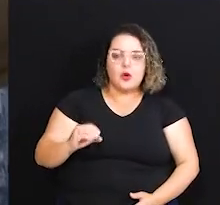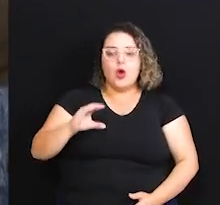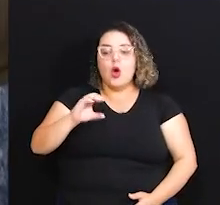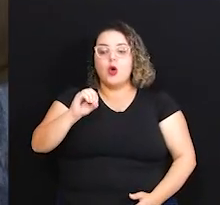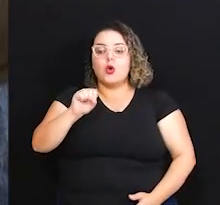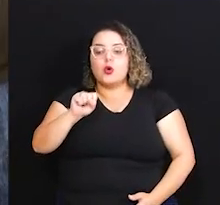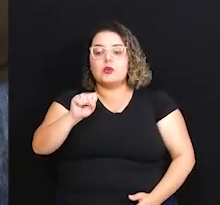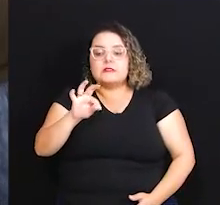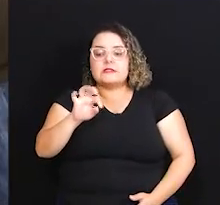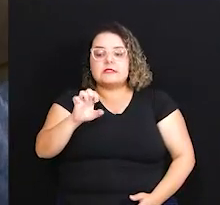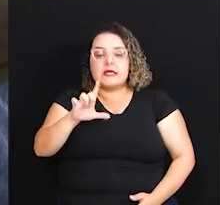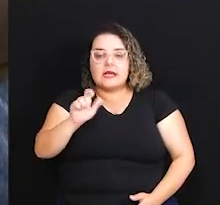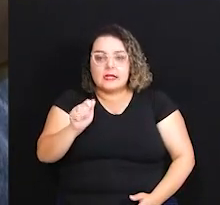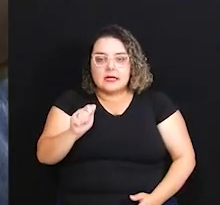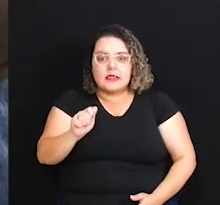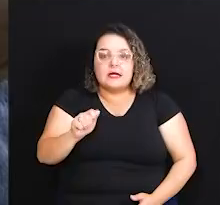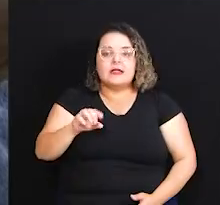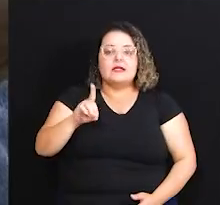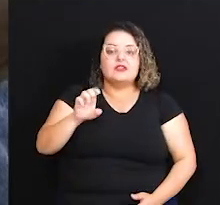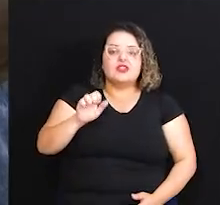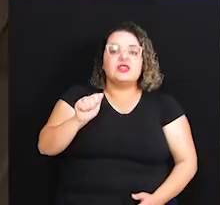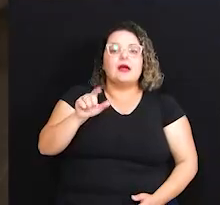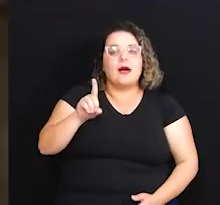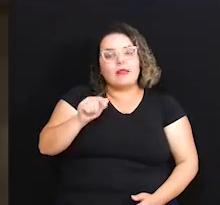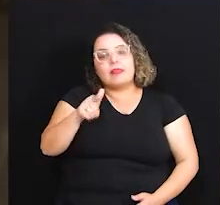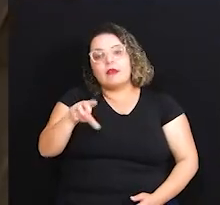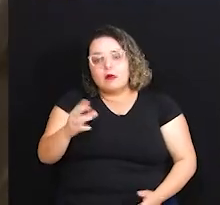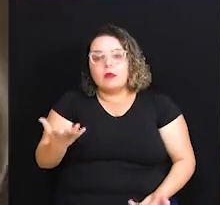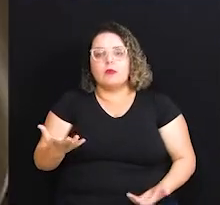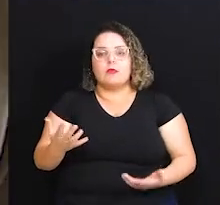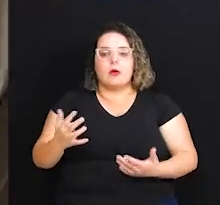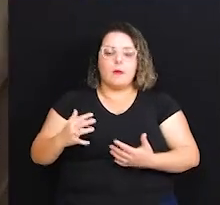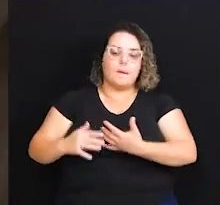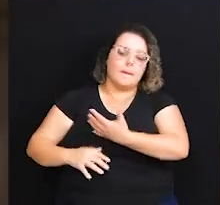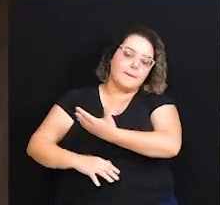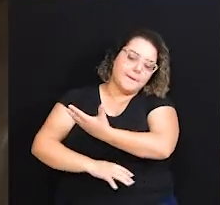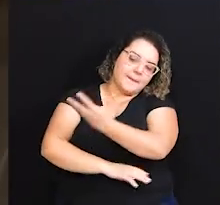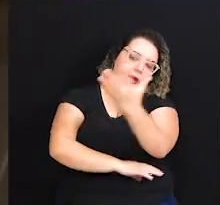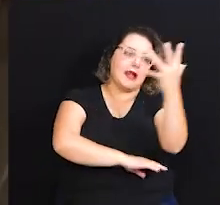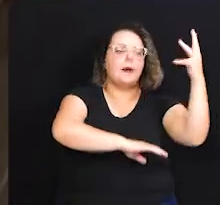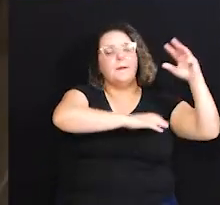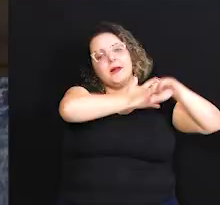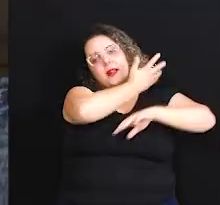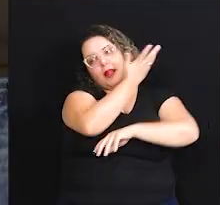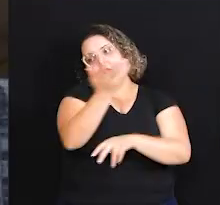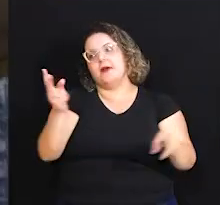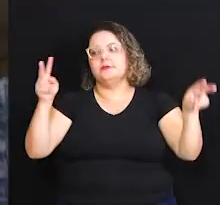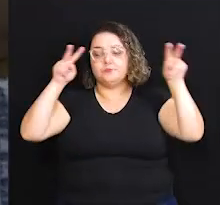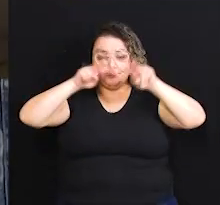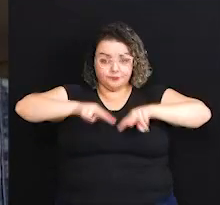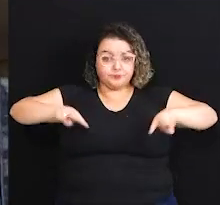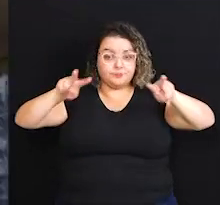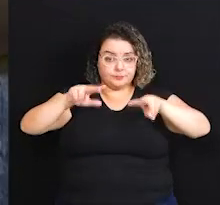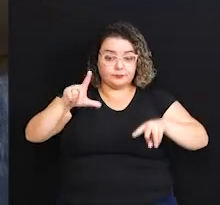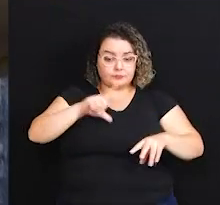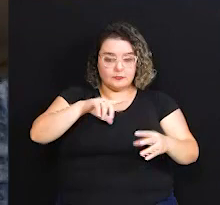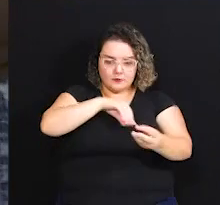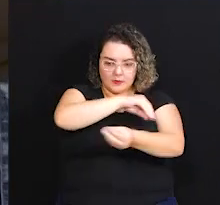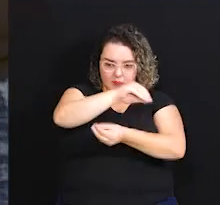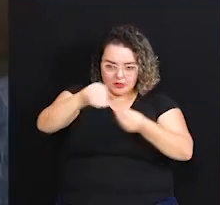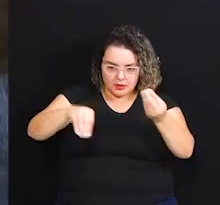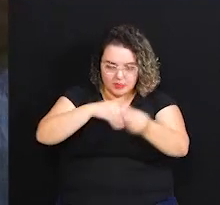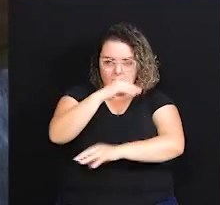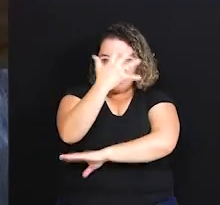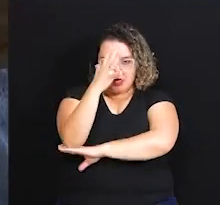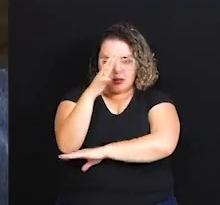outras espécies aí para fazer parte daí do entorno do bosque, do visual do bosque. Então nós temos essa mistura,